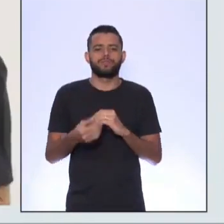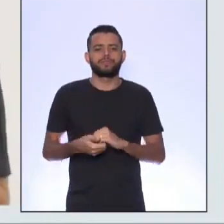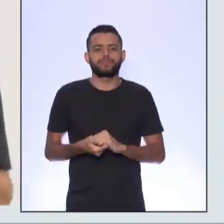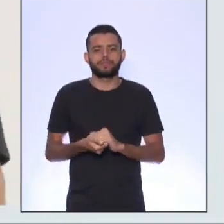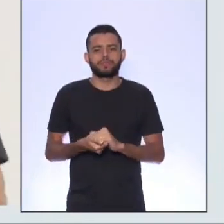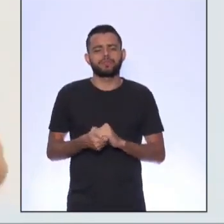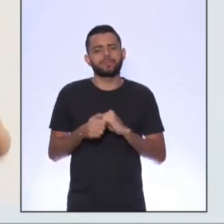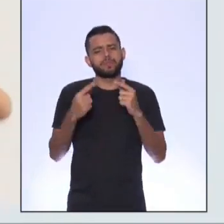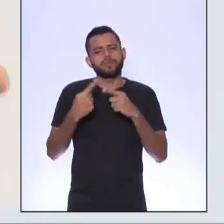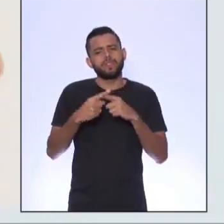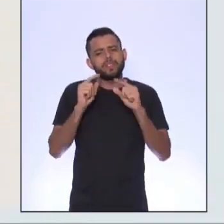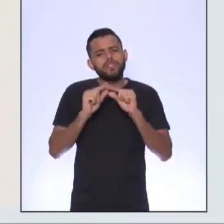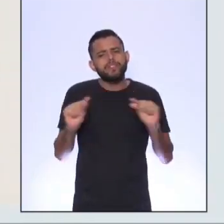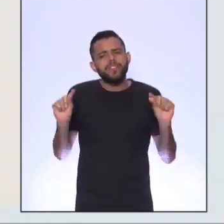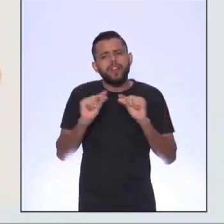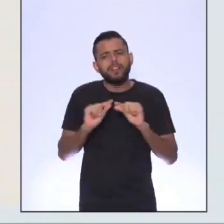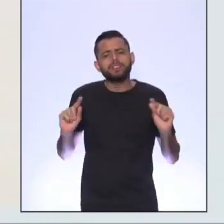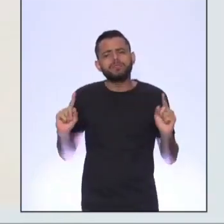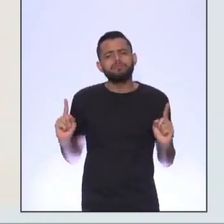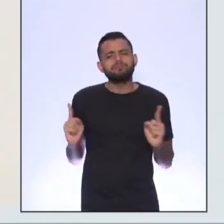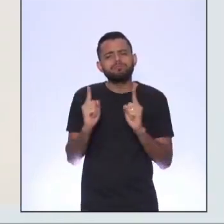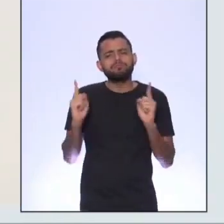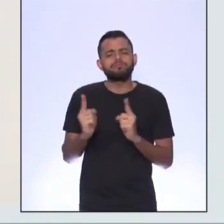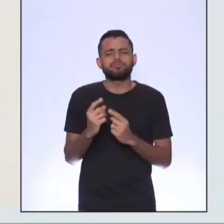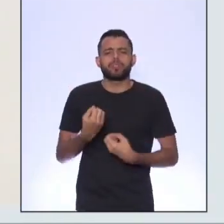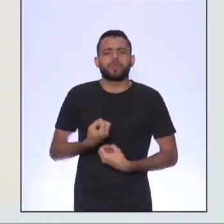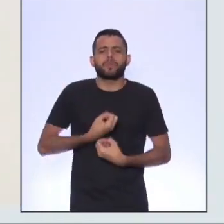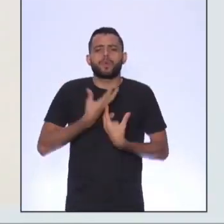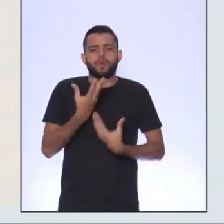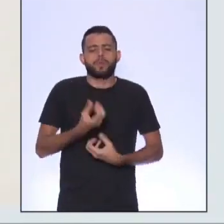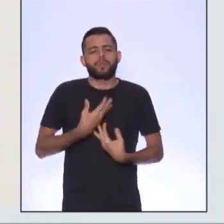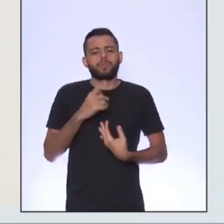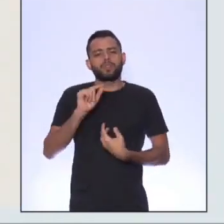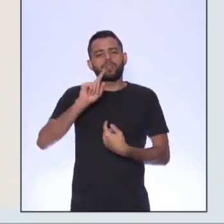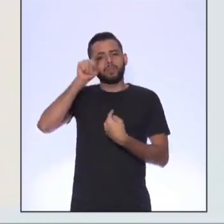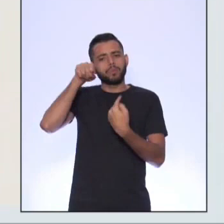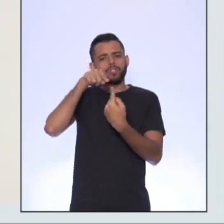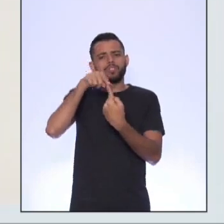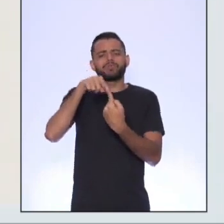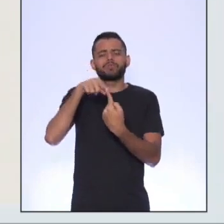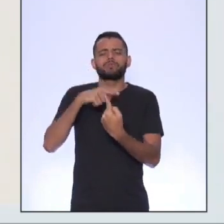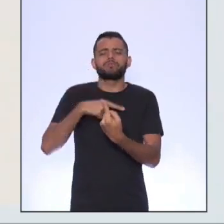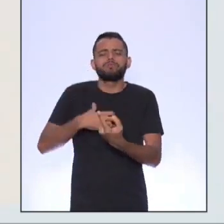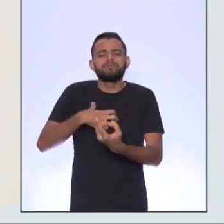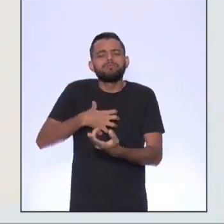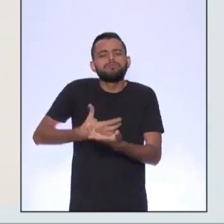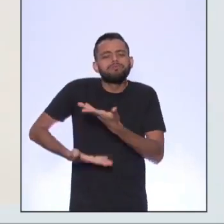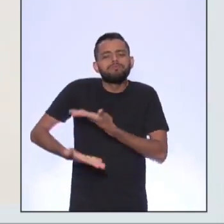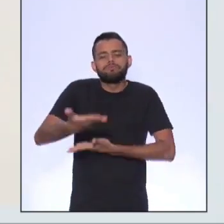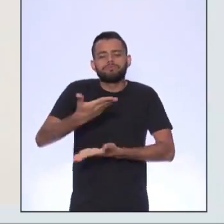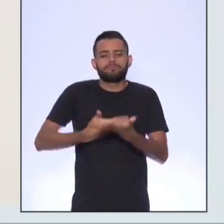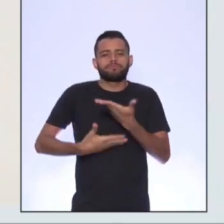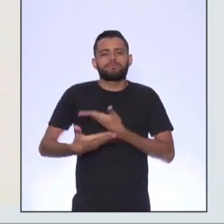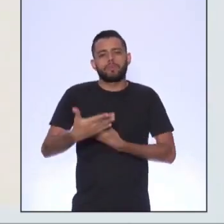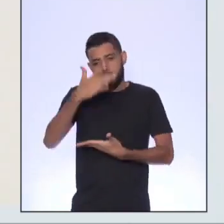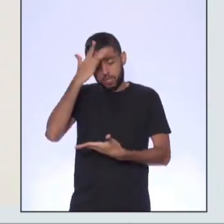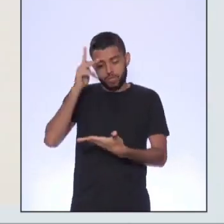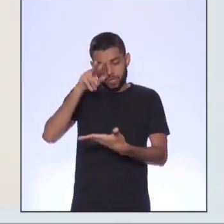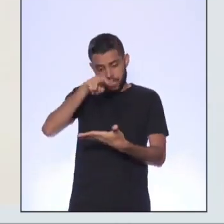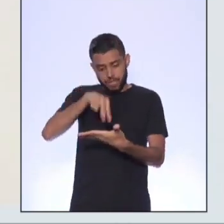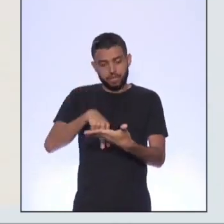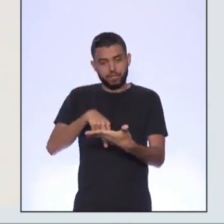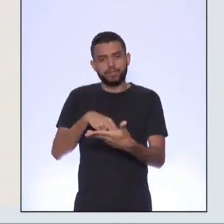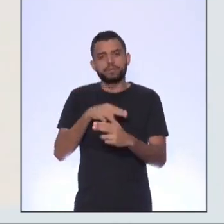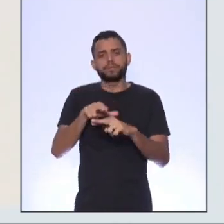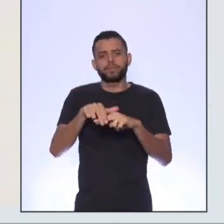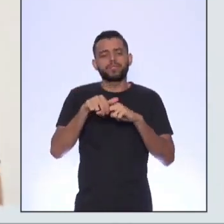Essas frases curtas, né? Esses versos, que é um poema, com o objetivo de envolver sensorialmente o leitor. Por isso, esse aqui é